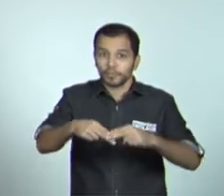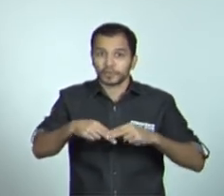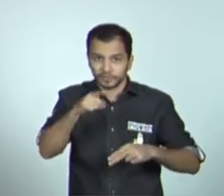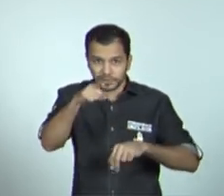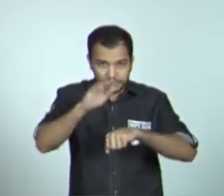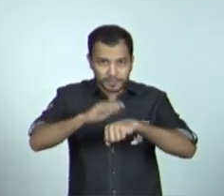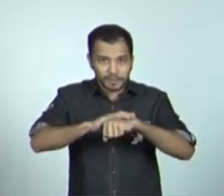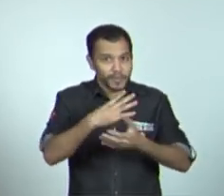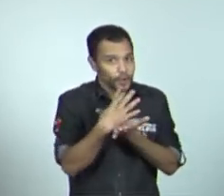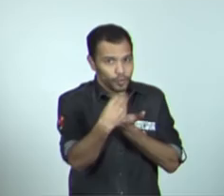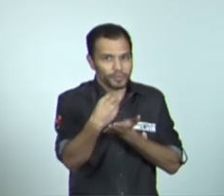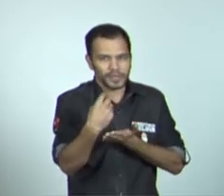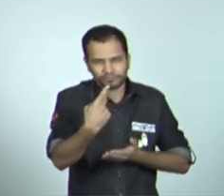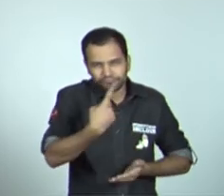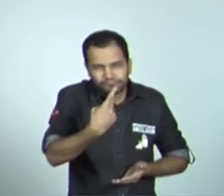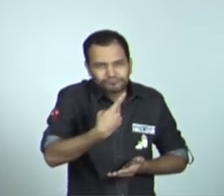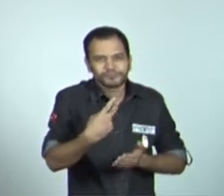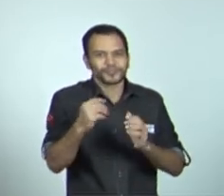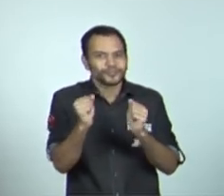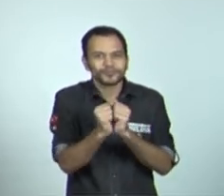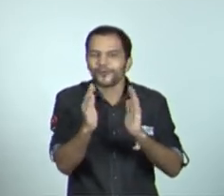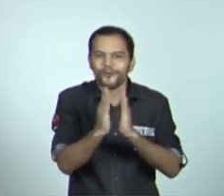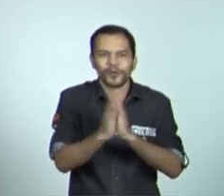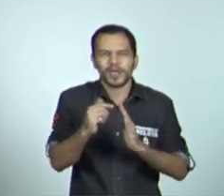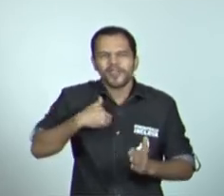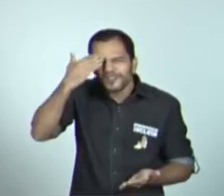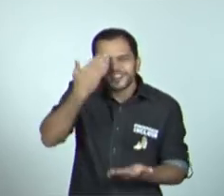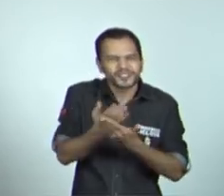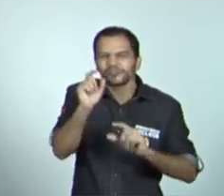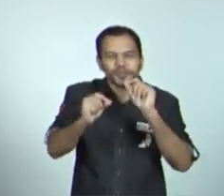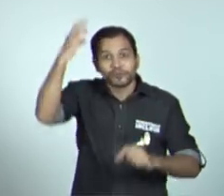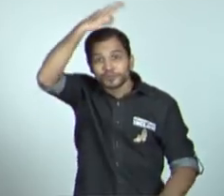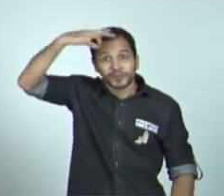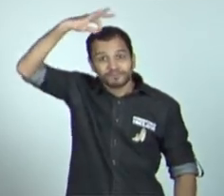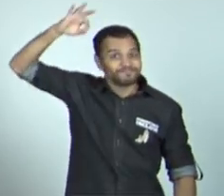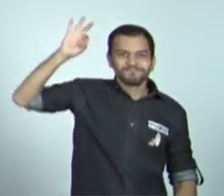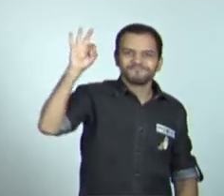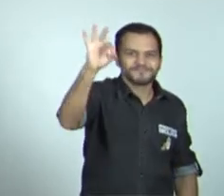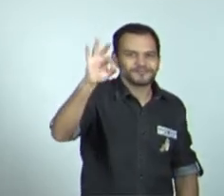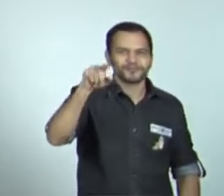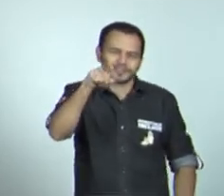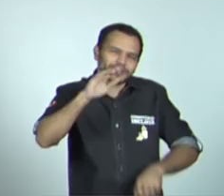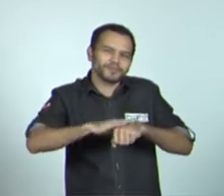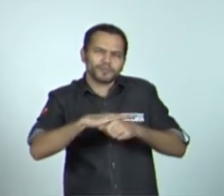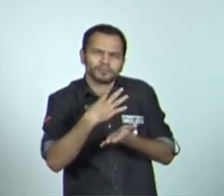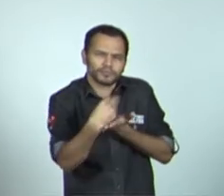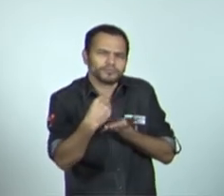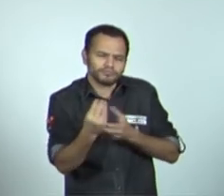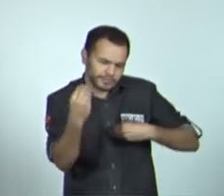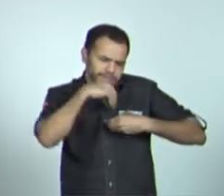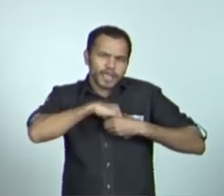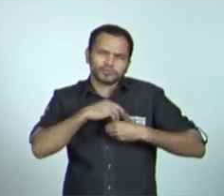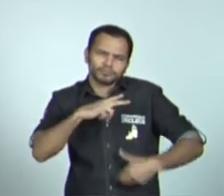aonde você está o espírito santo de deus vai te visitar aí e você vai repetir no seu coração nem que precisa ouvir aí